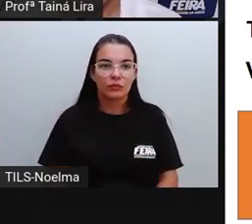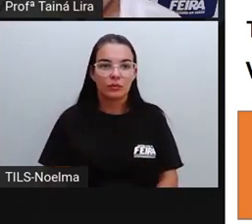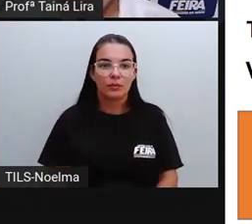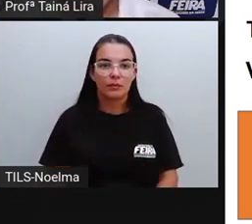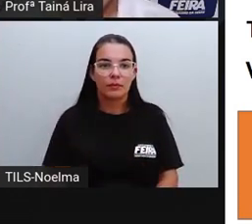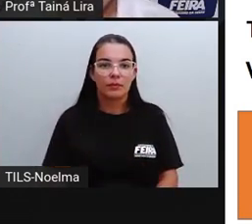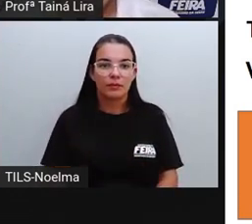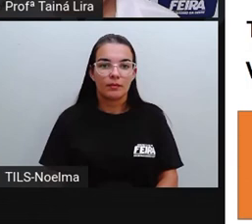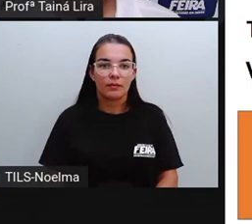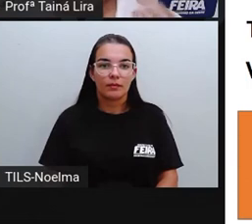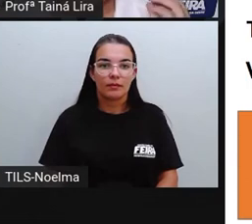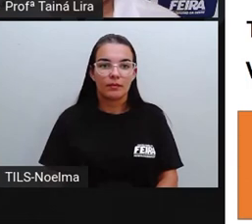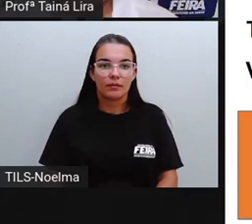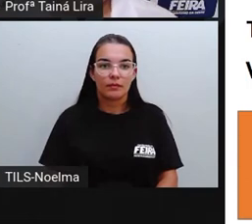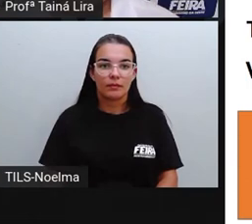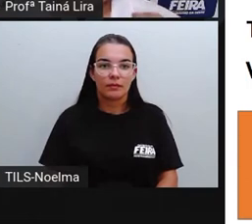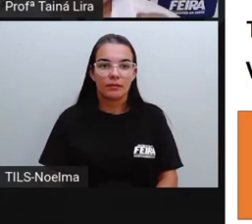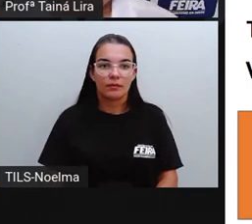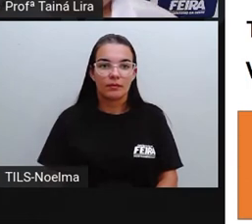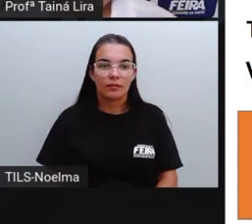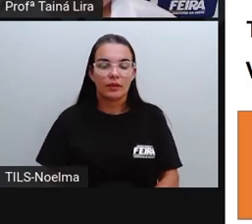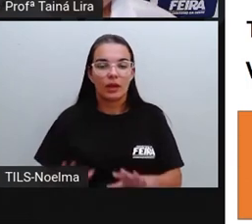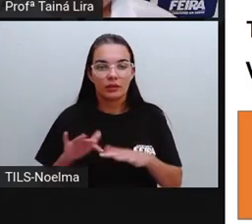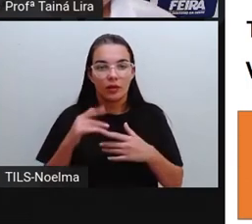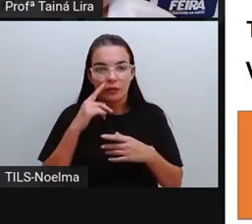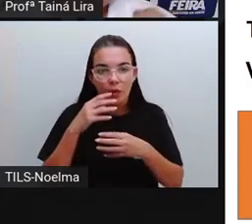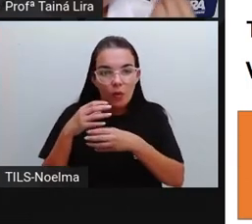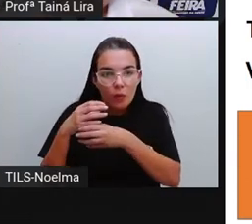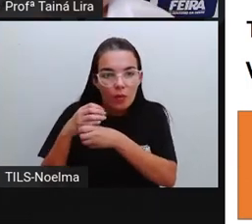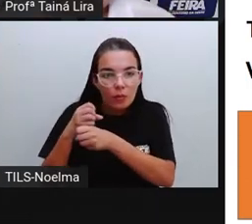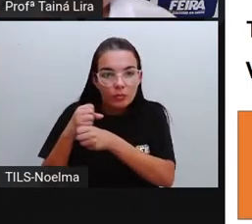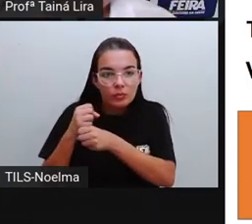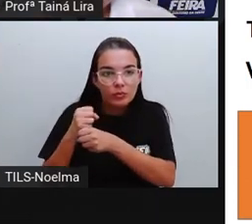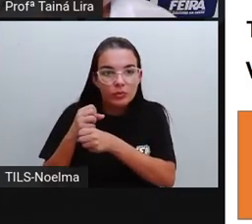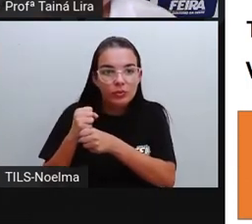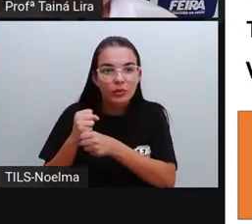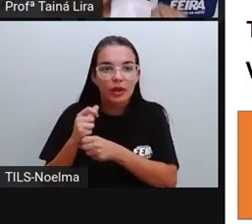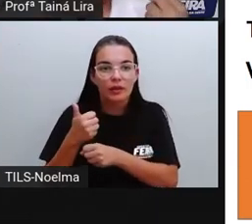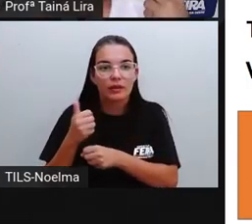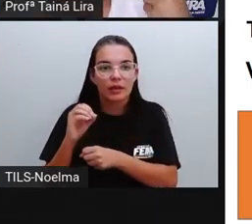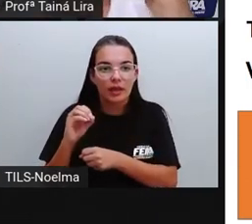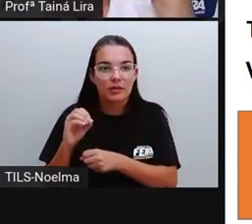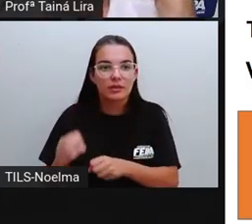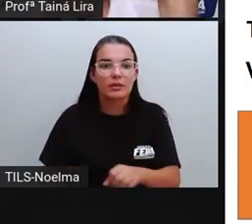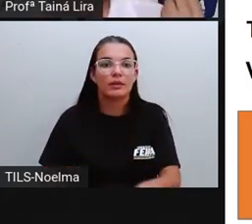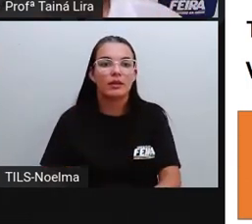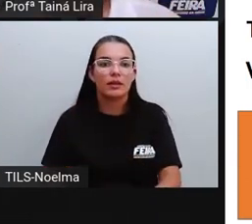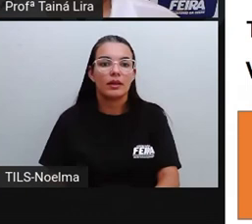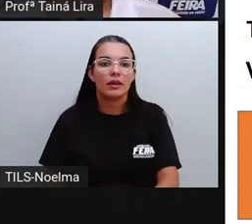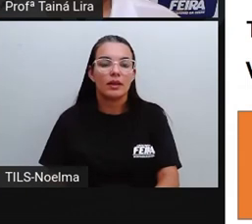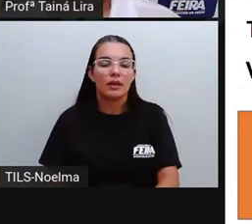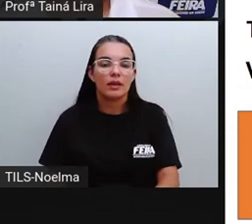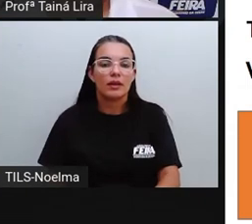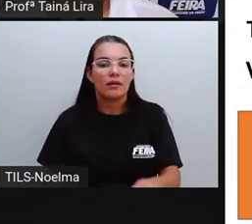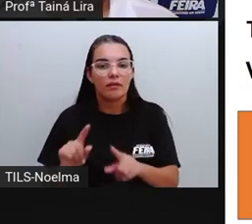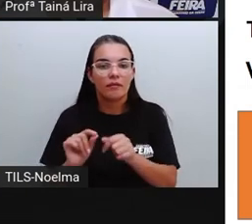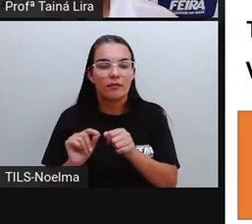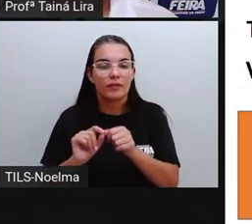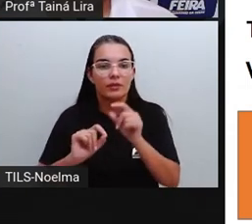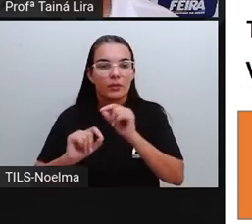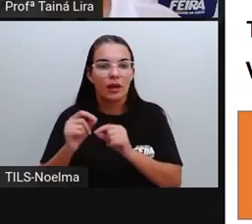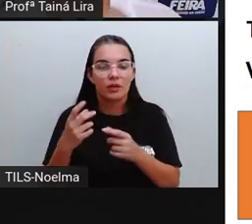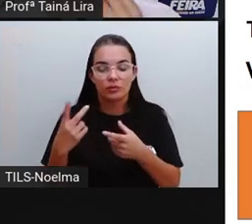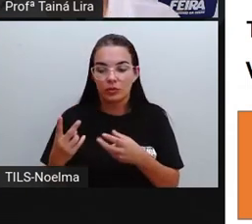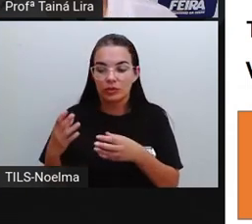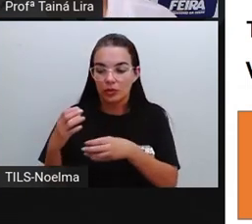grupos de 10, tá? Então, eu separei, eu consegui. Como eu separei em grupos de 10, eu fiz dois grupos de